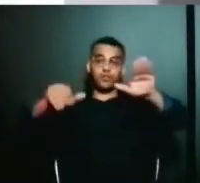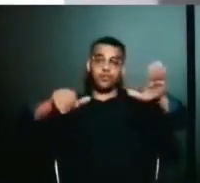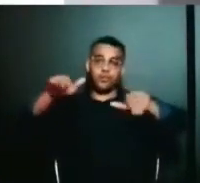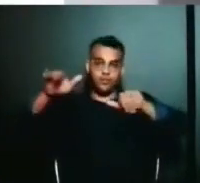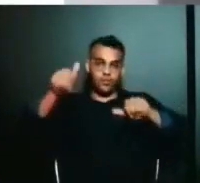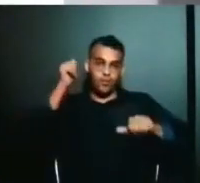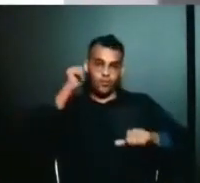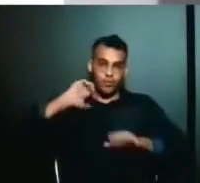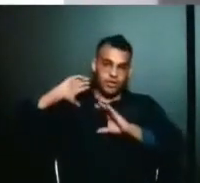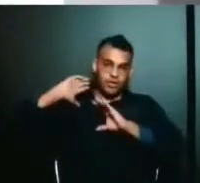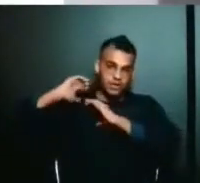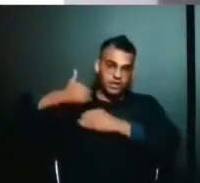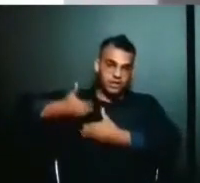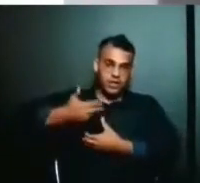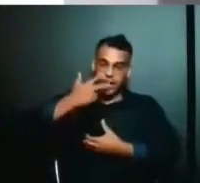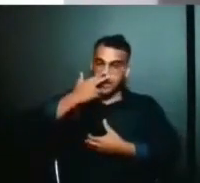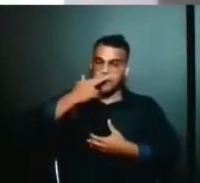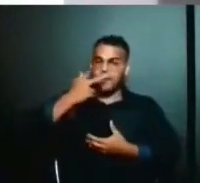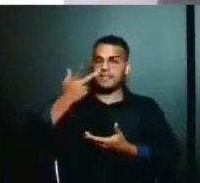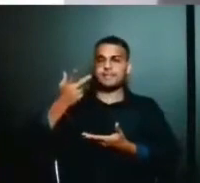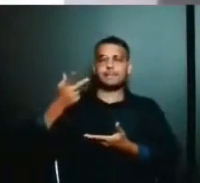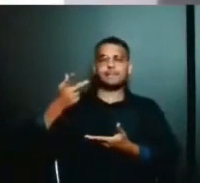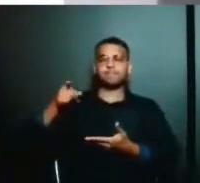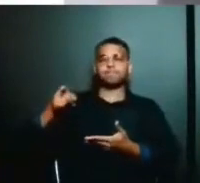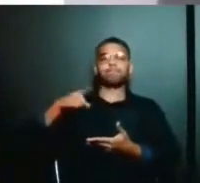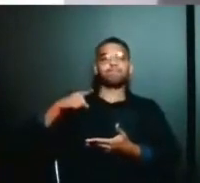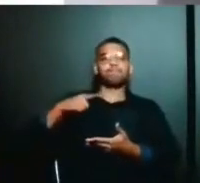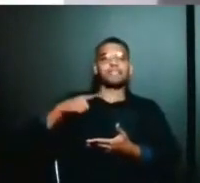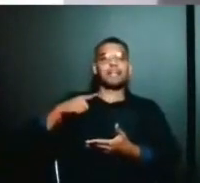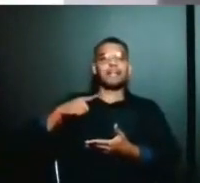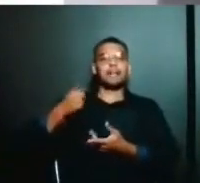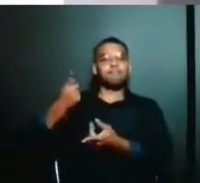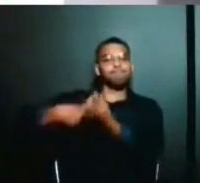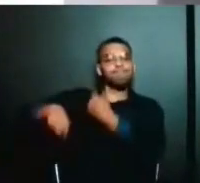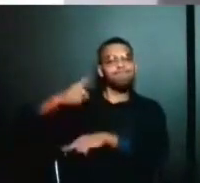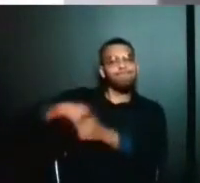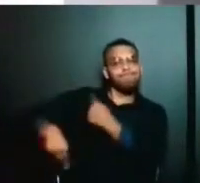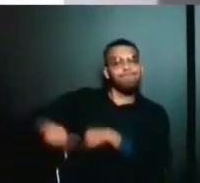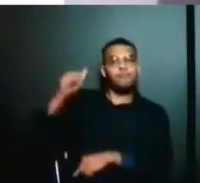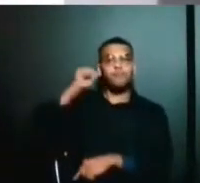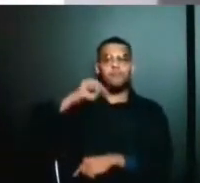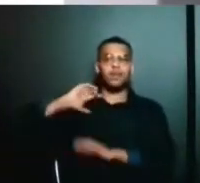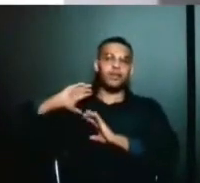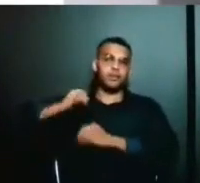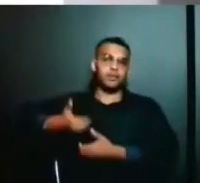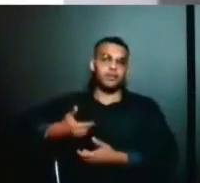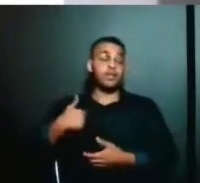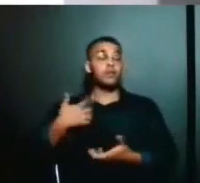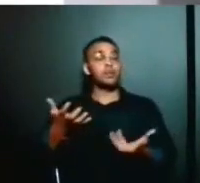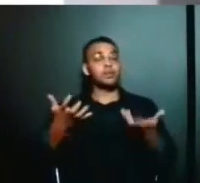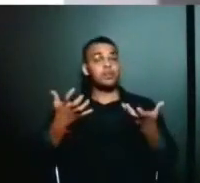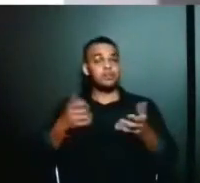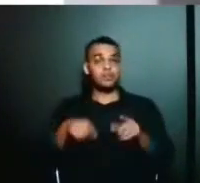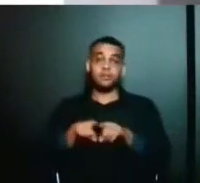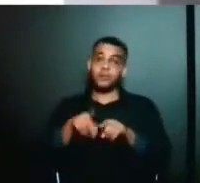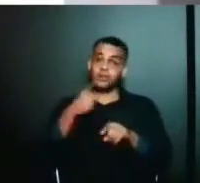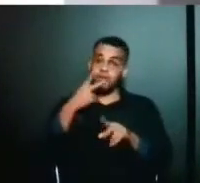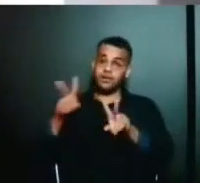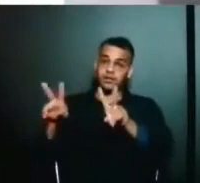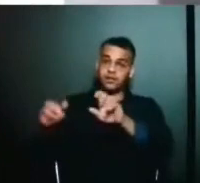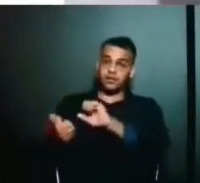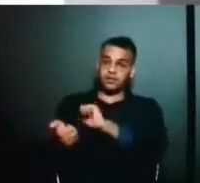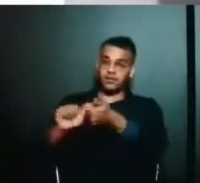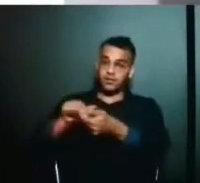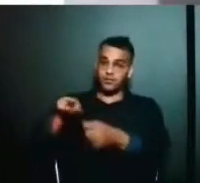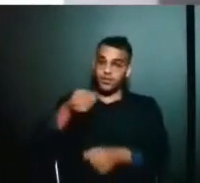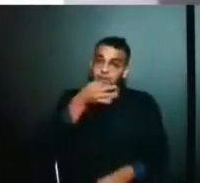se passa uma visão retrógrada de uma mulher conservadora. Então, eu queria que você abordasse um pouco esse tema. E lembrando da questão do esporte também, que eu tinha te